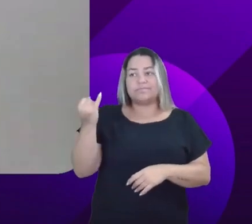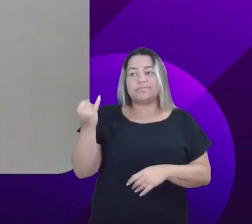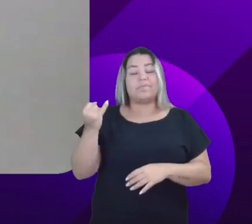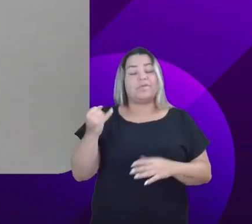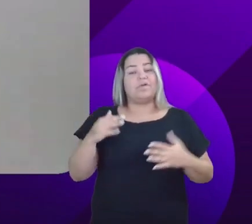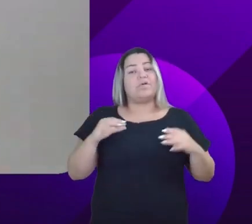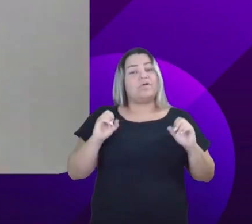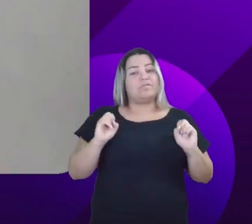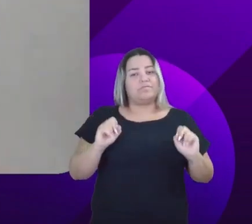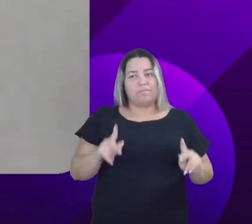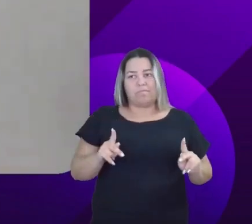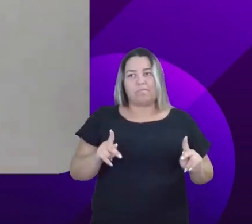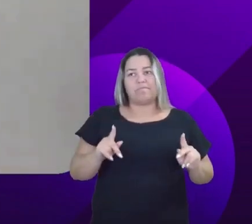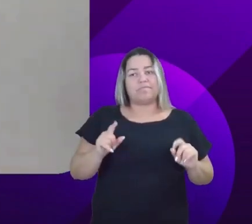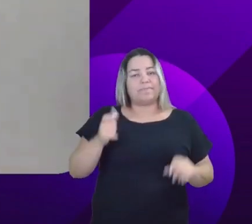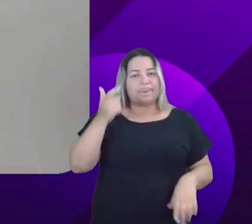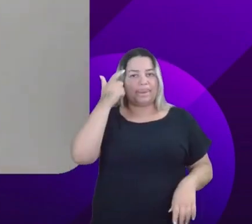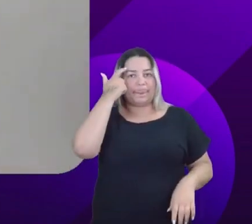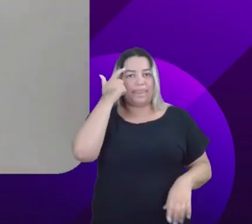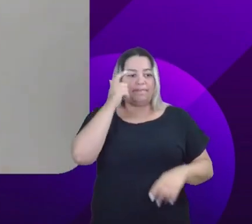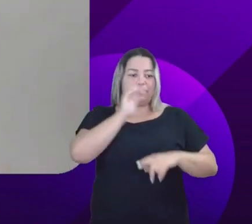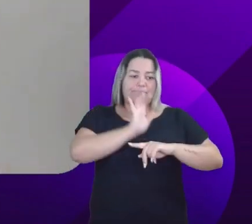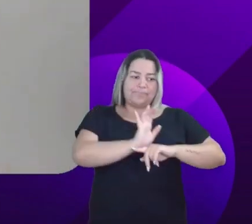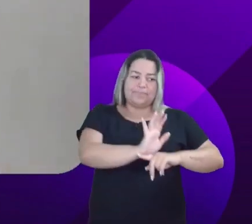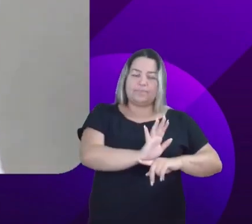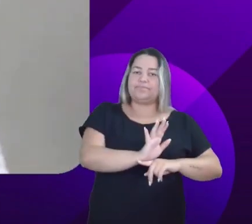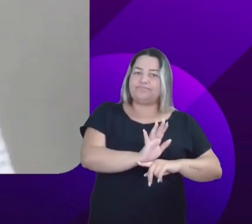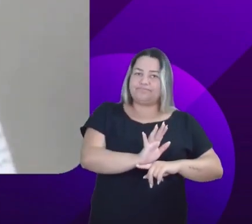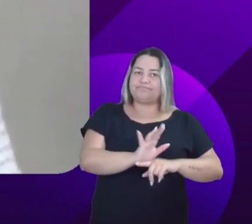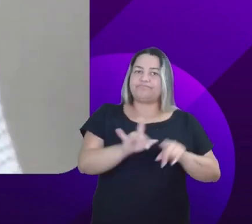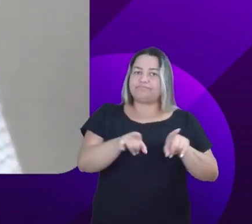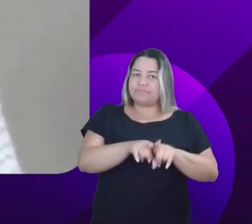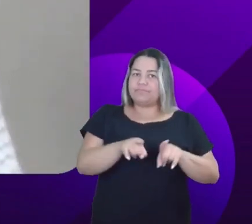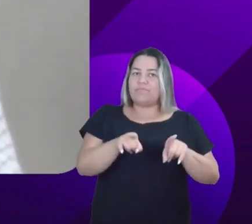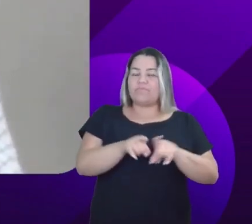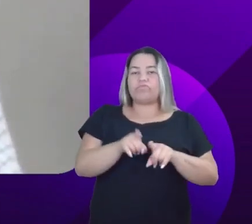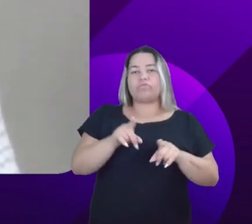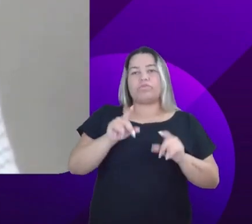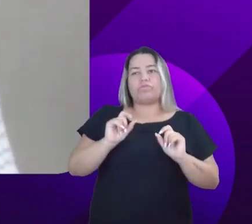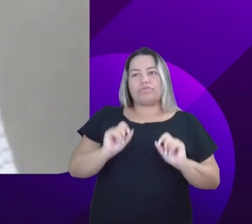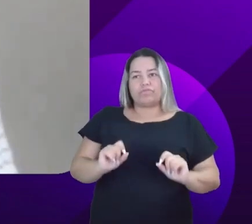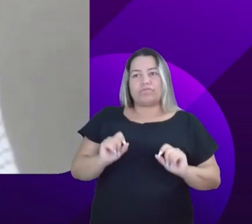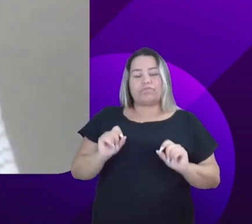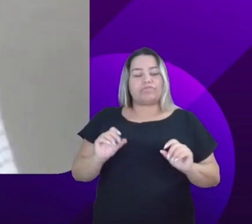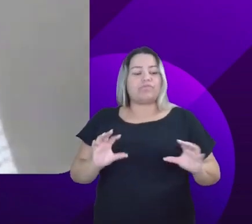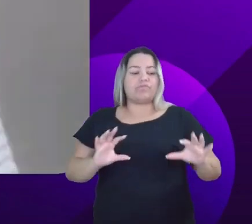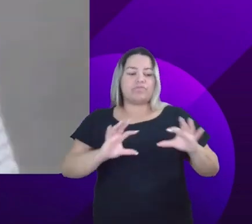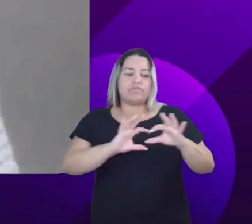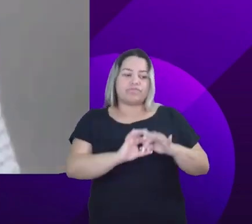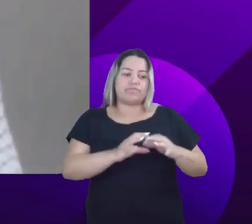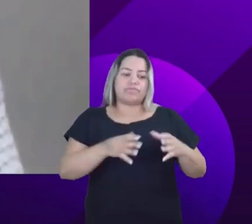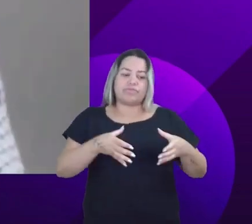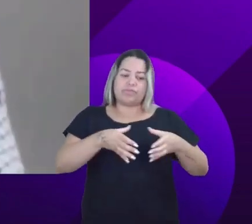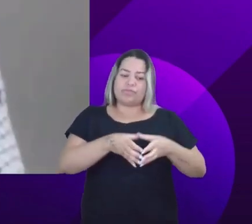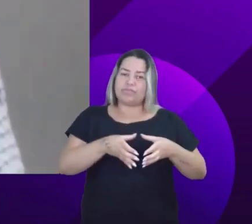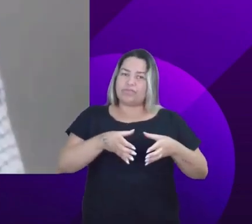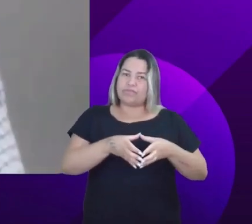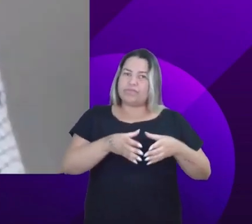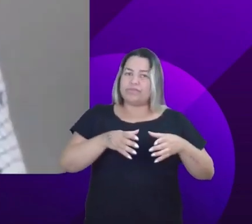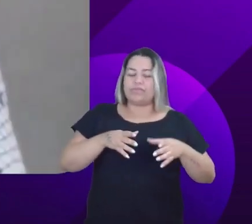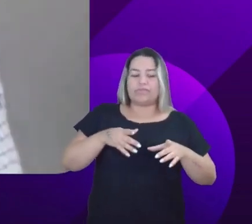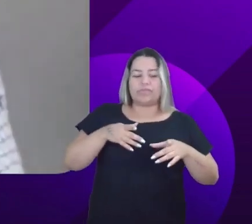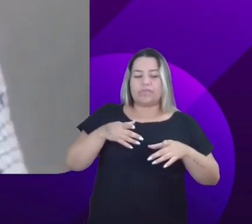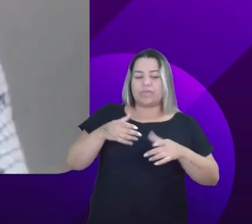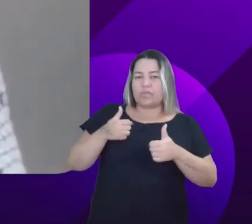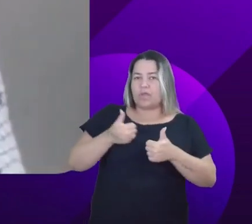Então, auxiliar e pensar alternativas também, né, que auxiliem esses grupos ou que direcionem